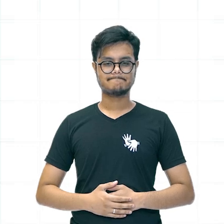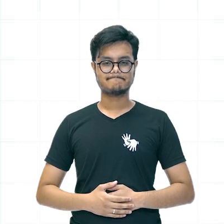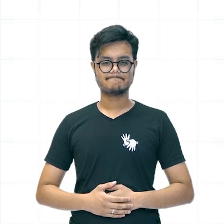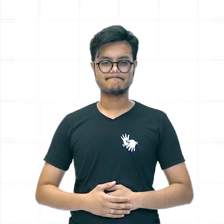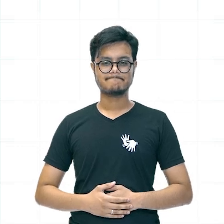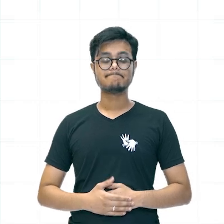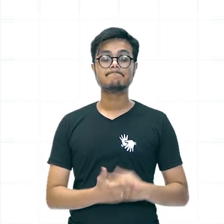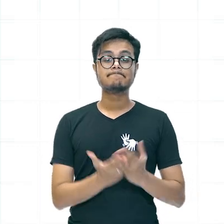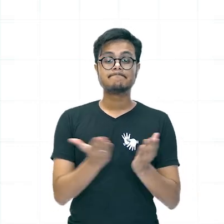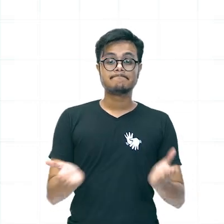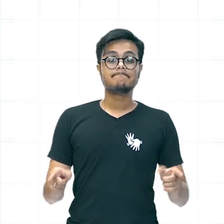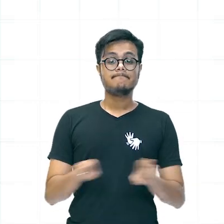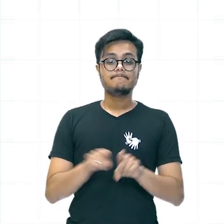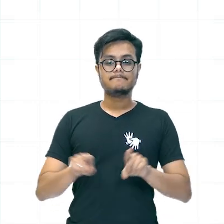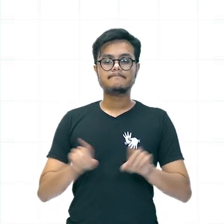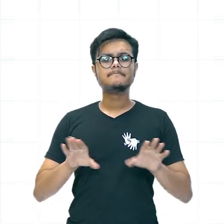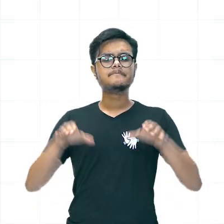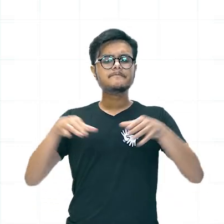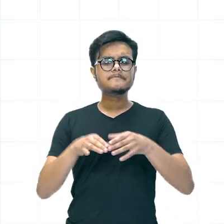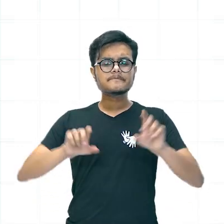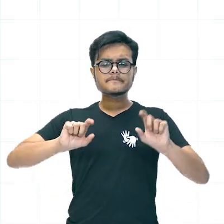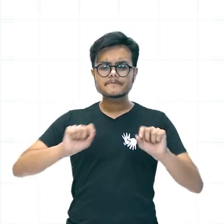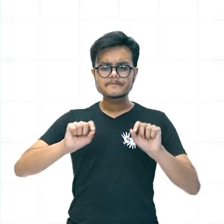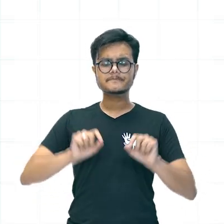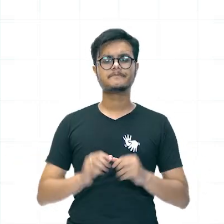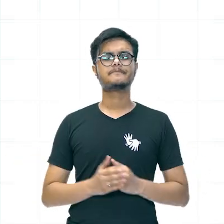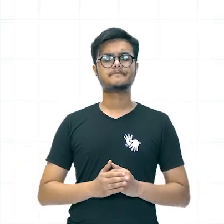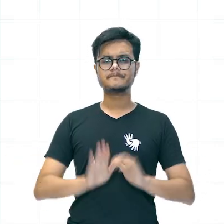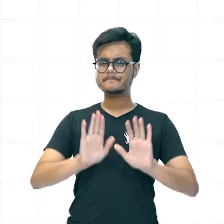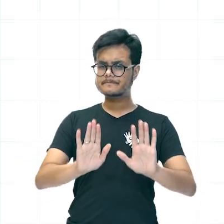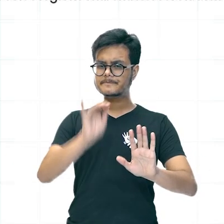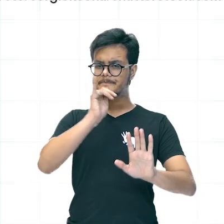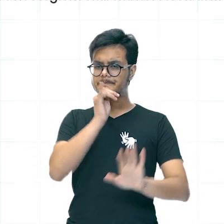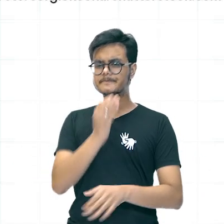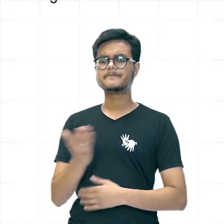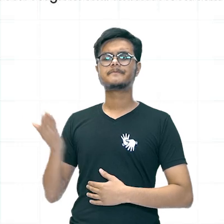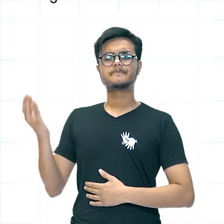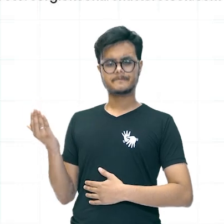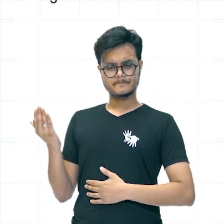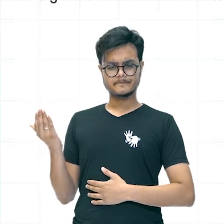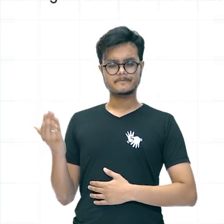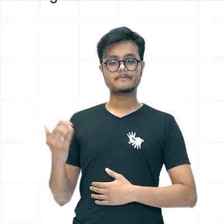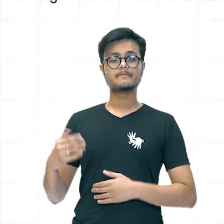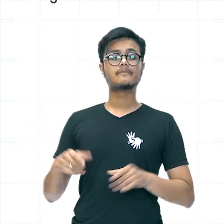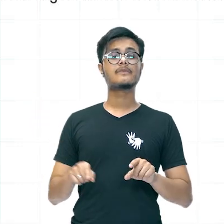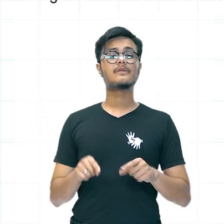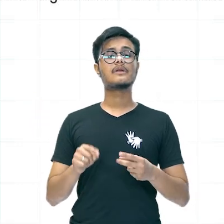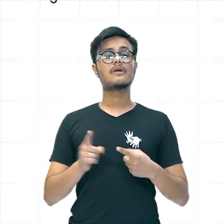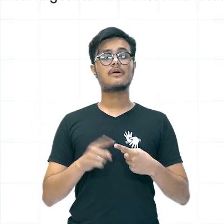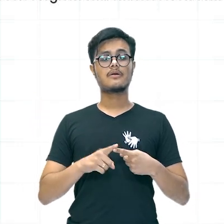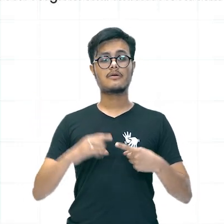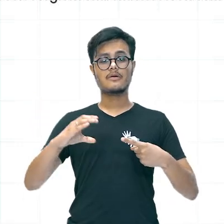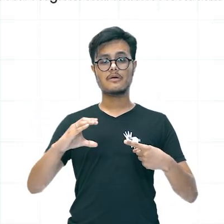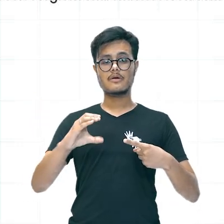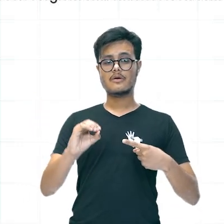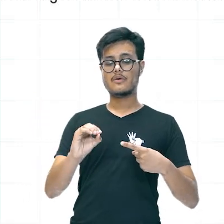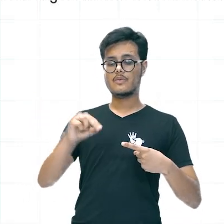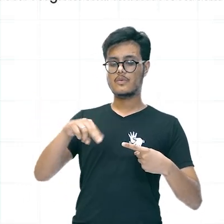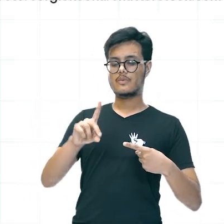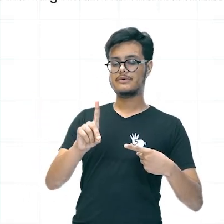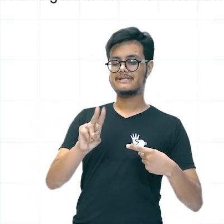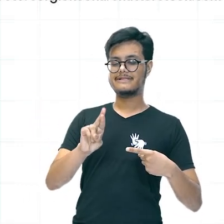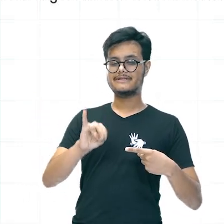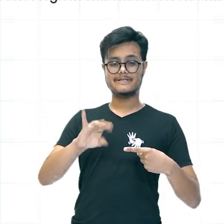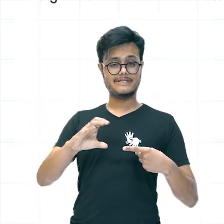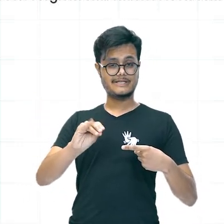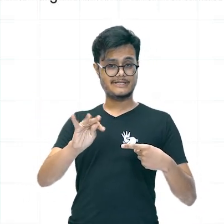Bom, dentro desse grupo de gnatostomada, nós temos mais uma subdivisão, que é o grupo dos condrictes e osteíctes.